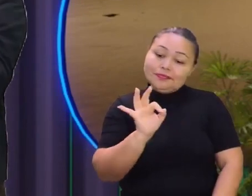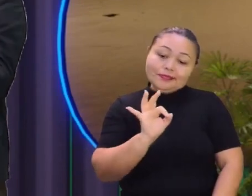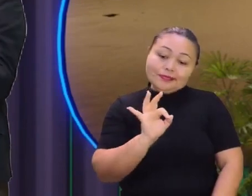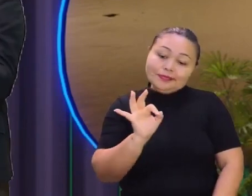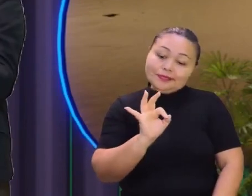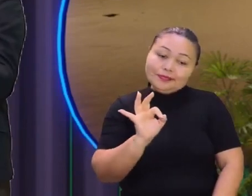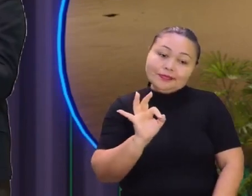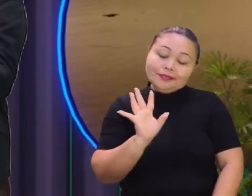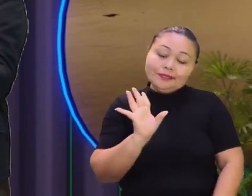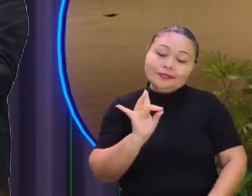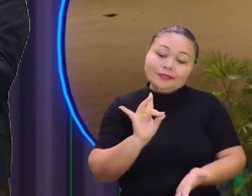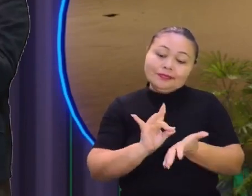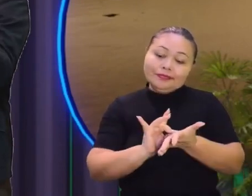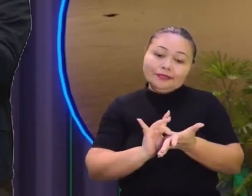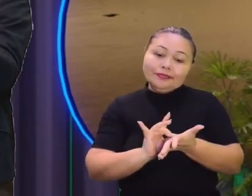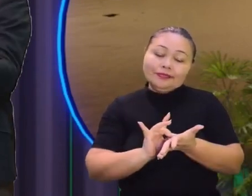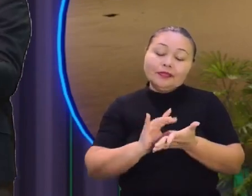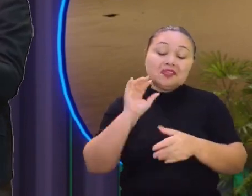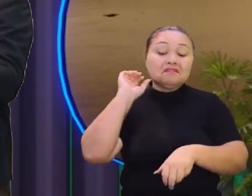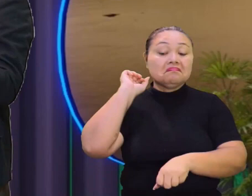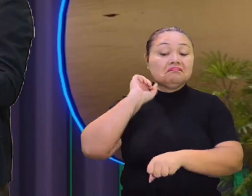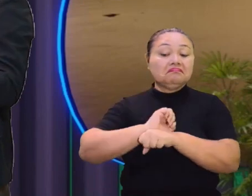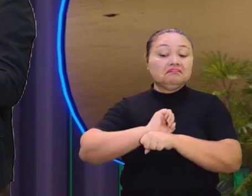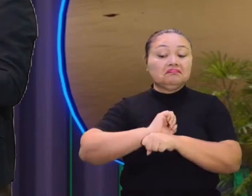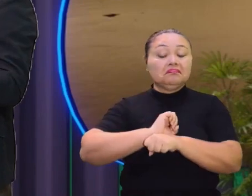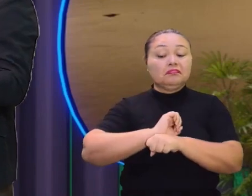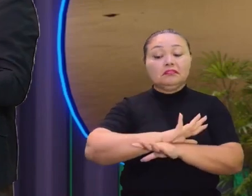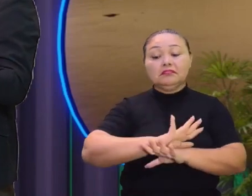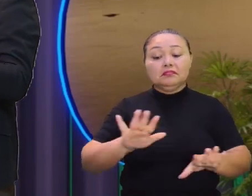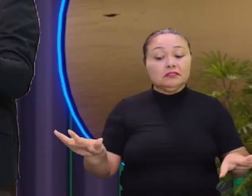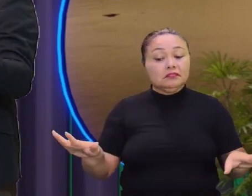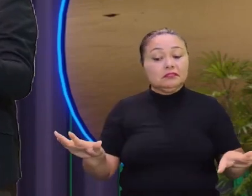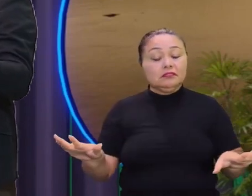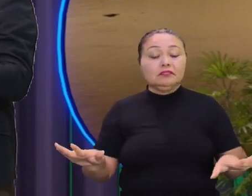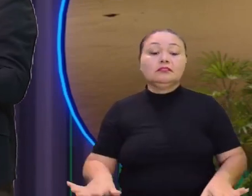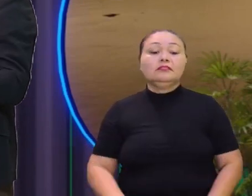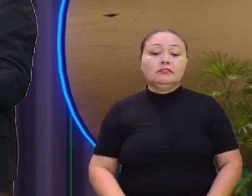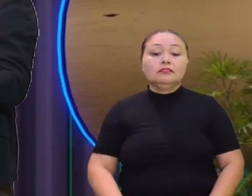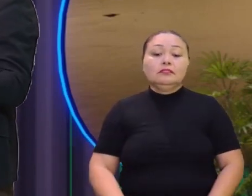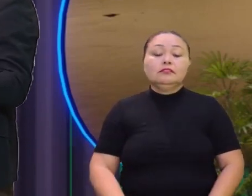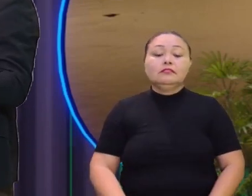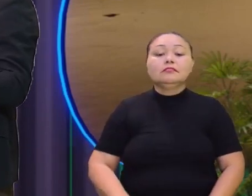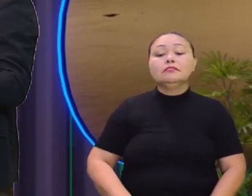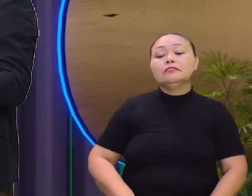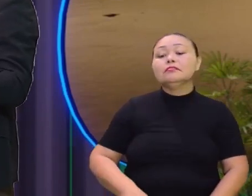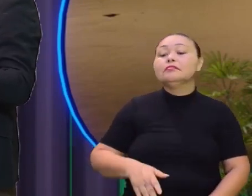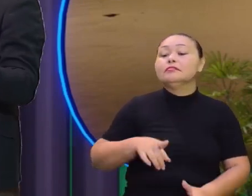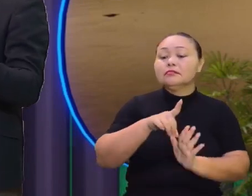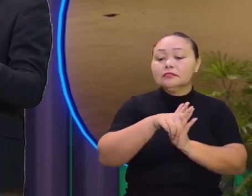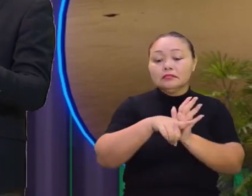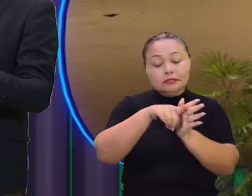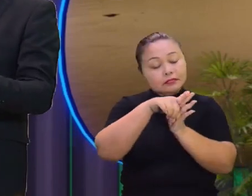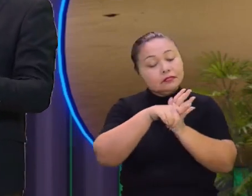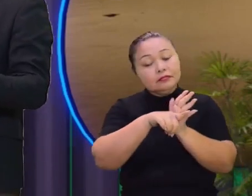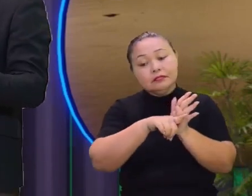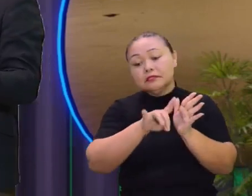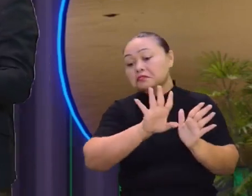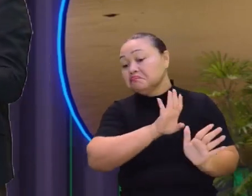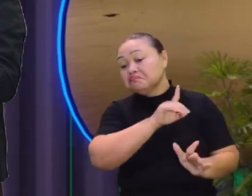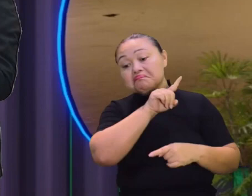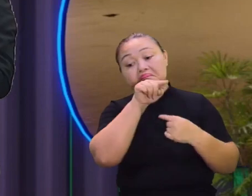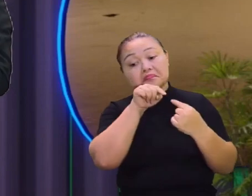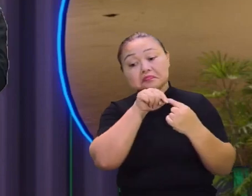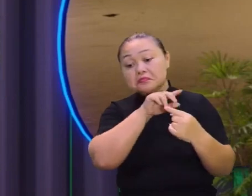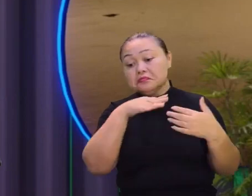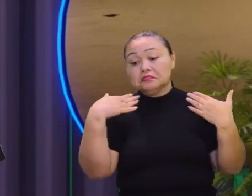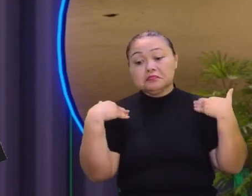temos mais. Verdade. Parou-se o trabalho total da ferrovia, nem para fins